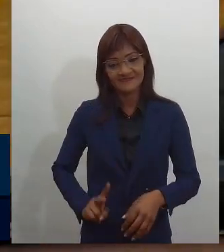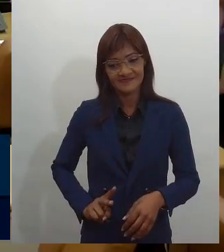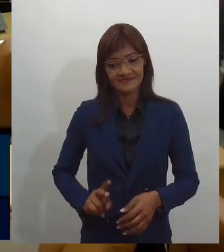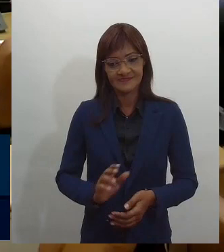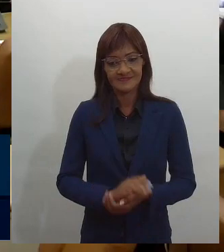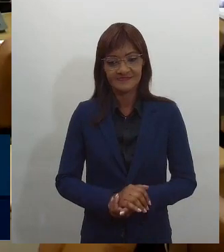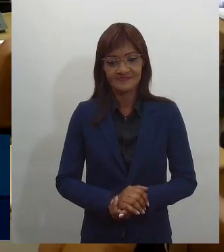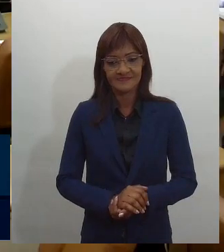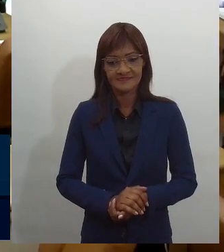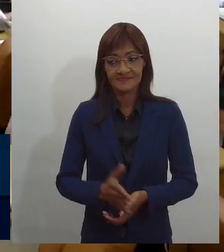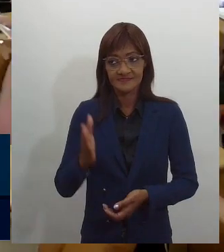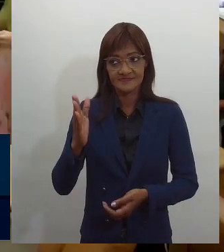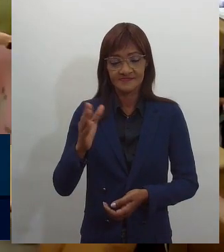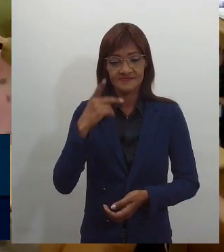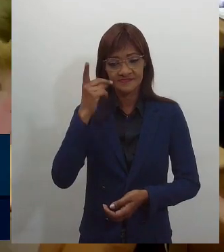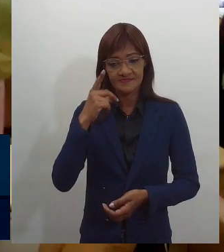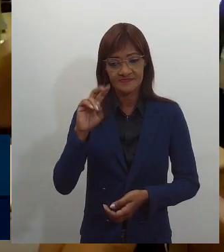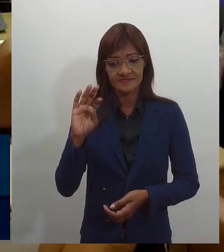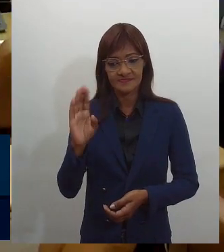Correio.